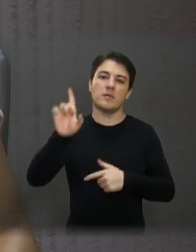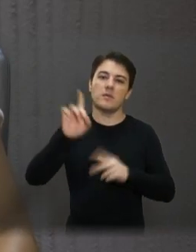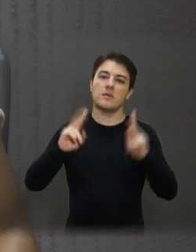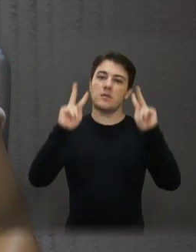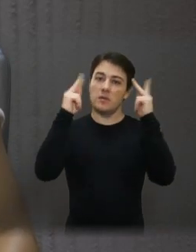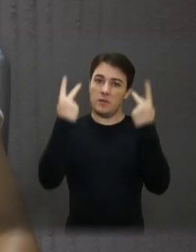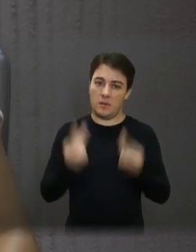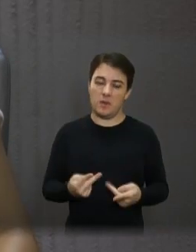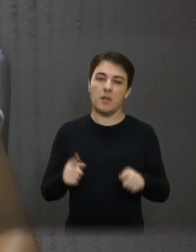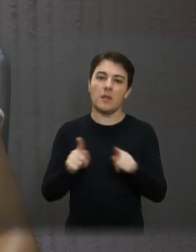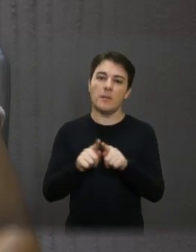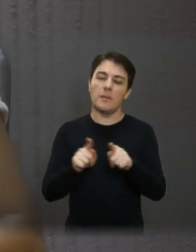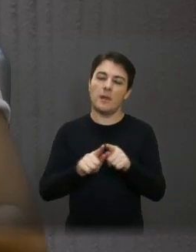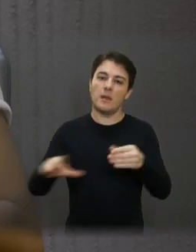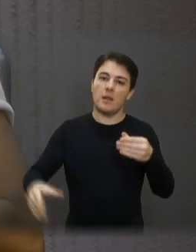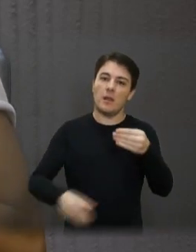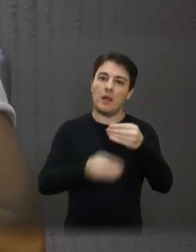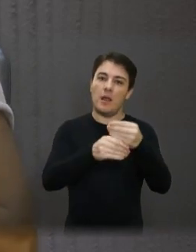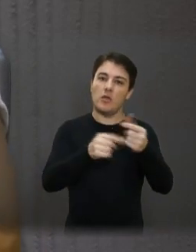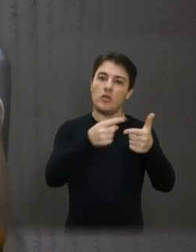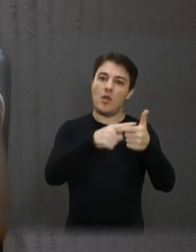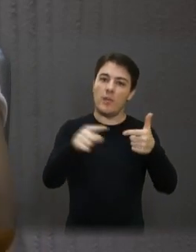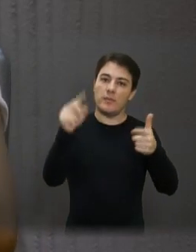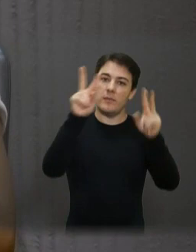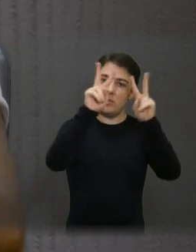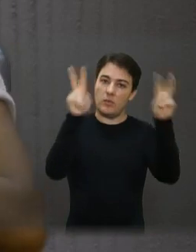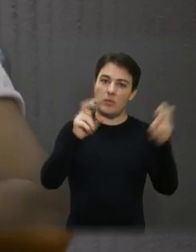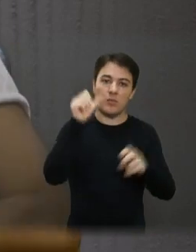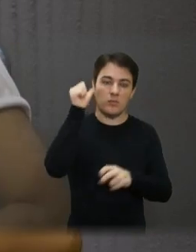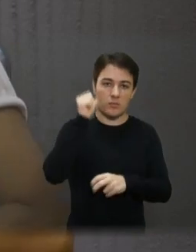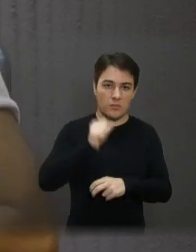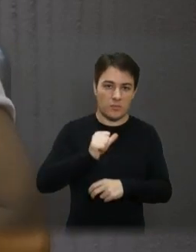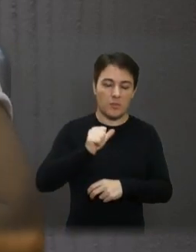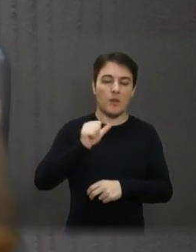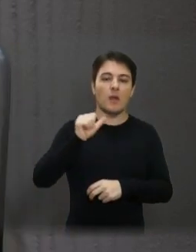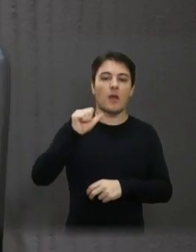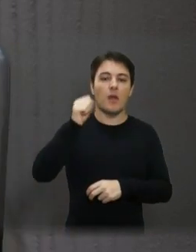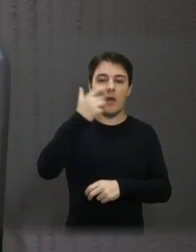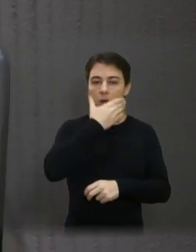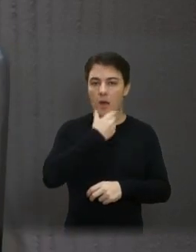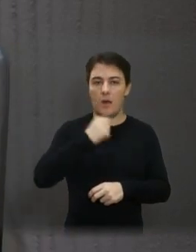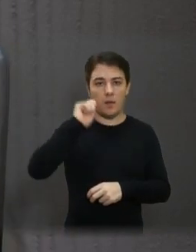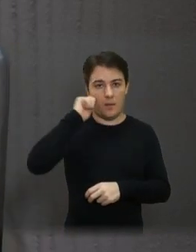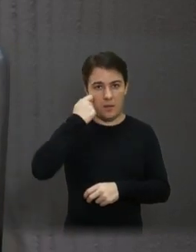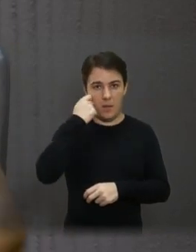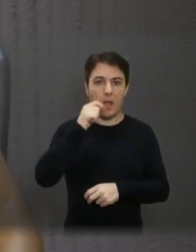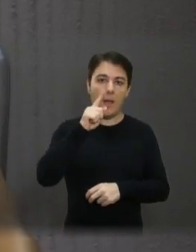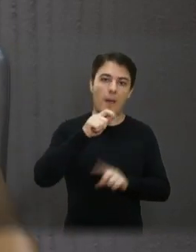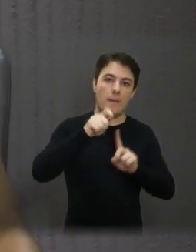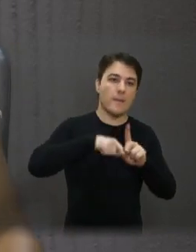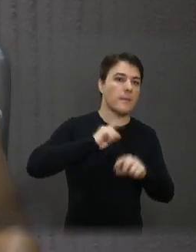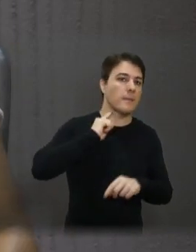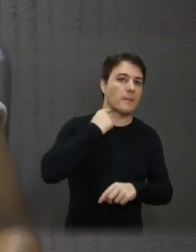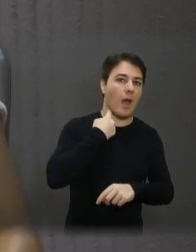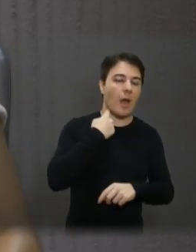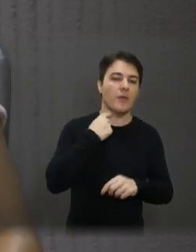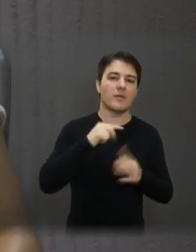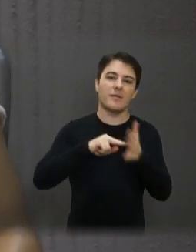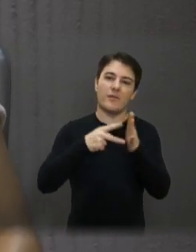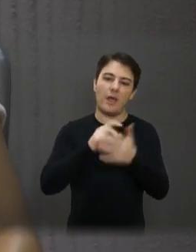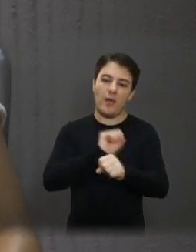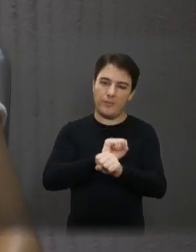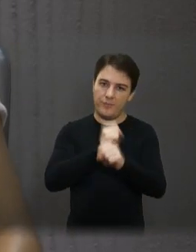também incluindo a temática de negros e negras para não discutir apenas em maio o mês da Abolição ou então em novembro é o mês da